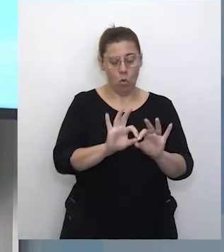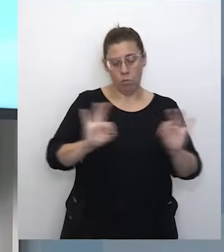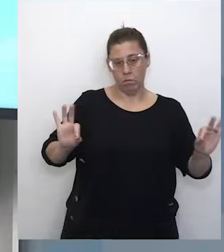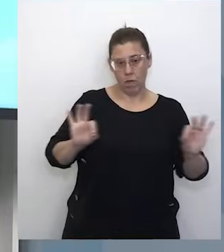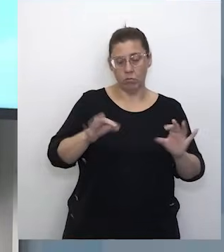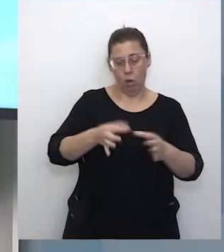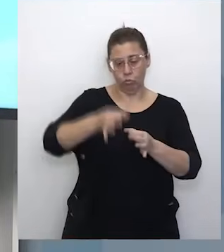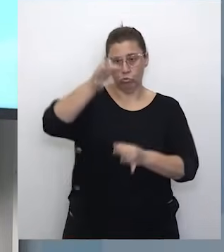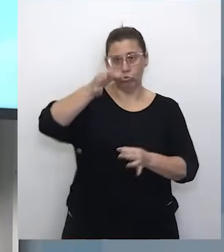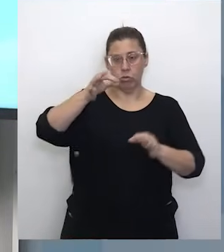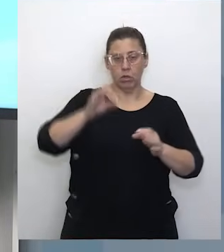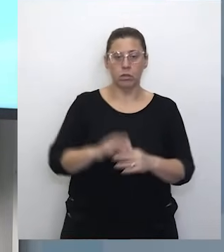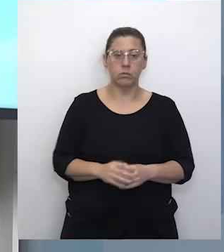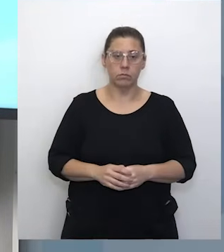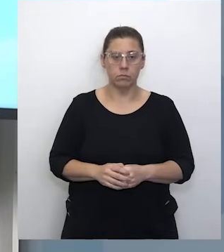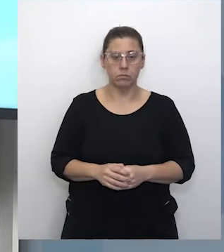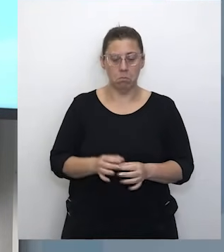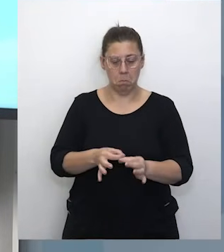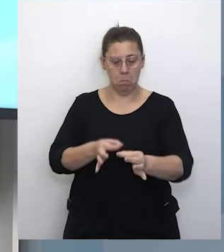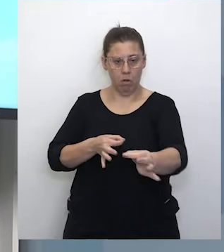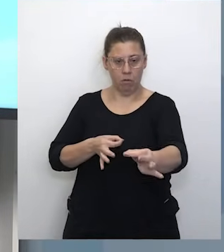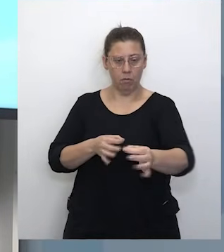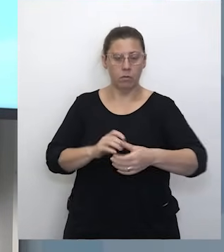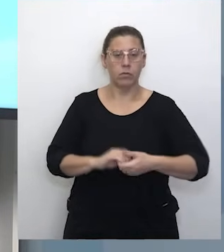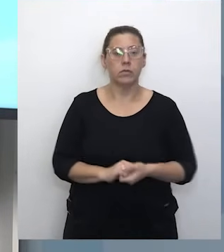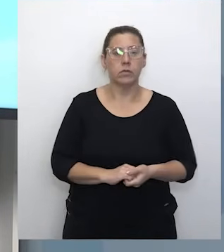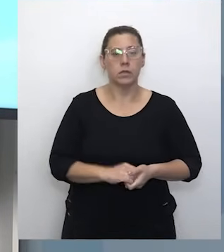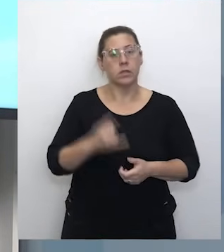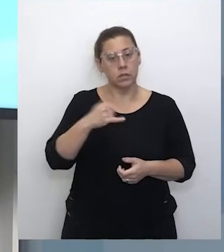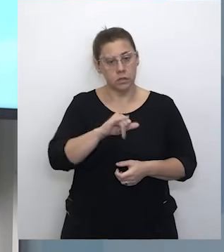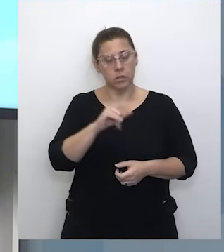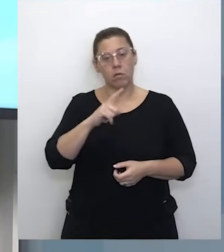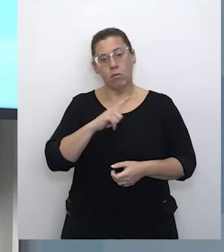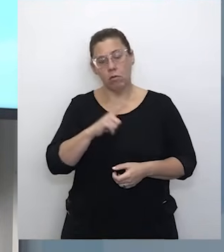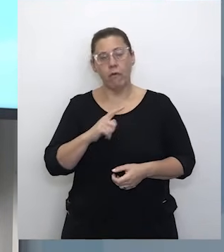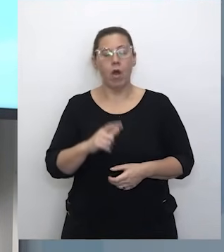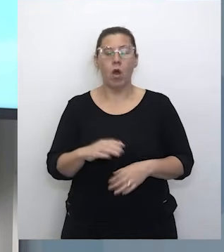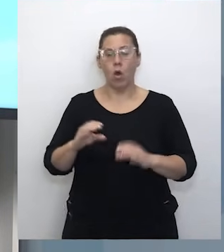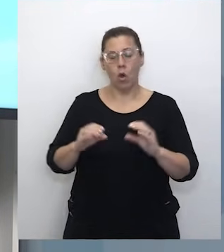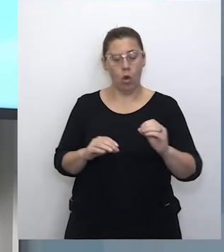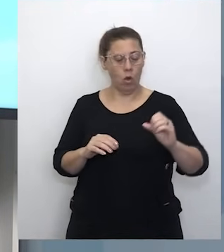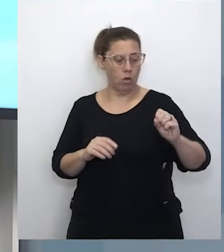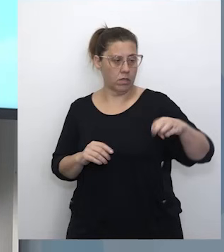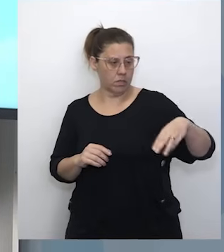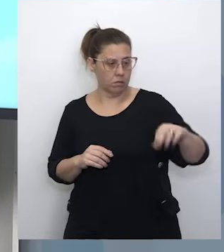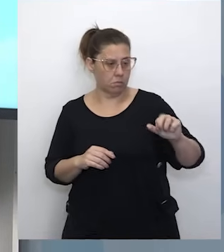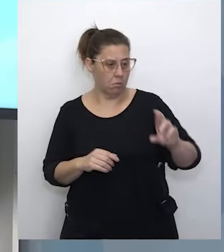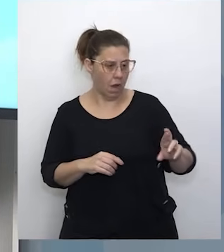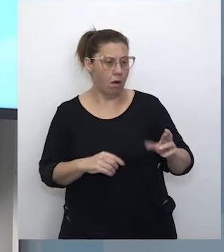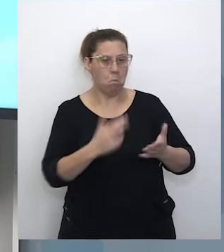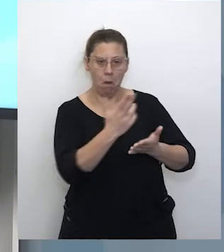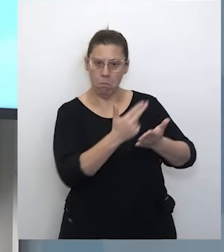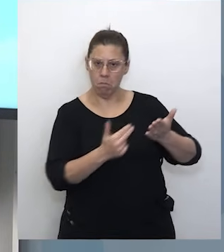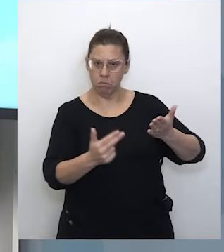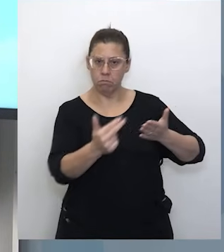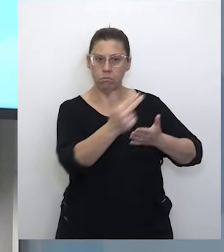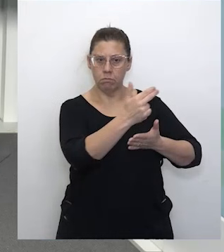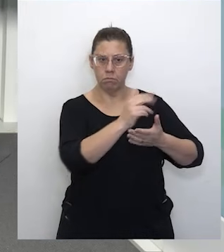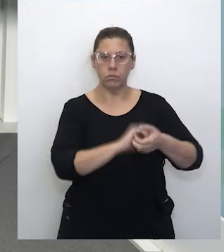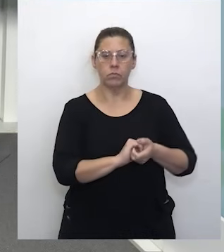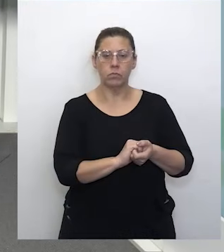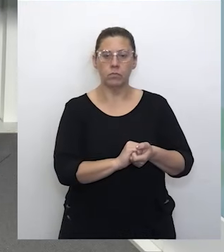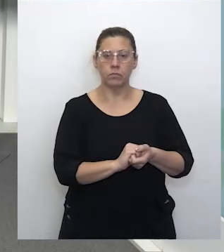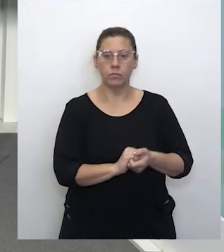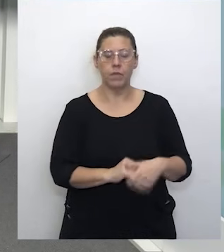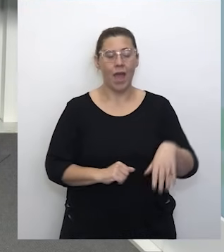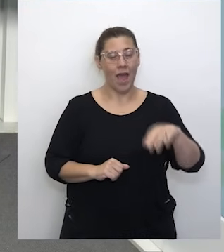a altura, ou a largura, tá certo? Se eu te disser, Osmar, Oi. desenha para mim uma figura de